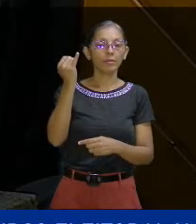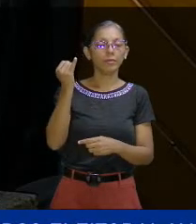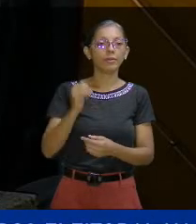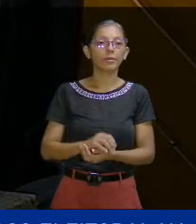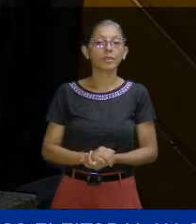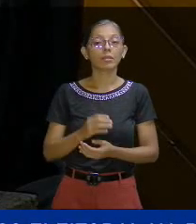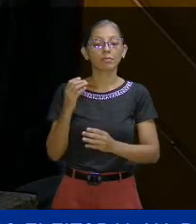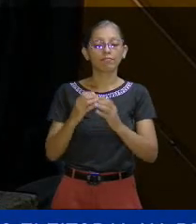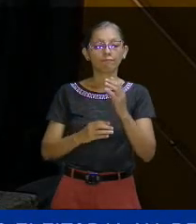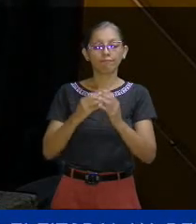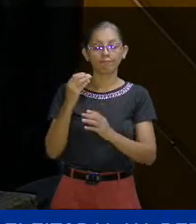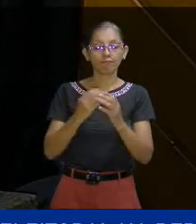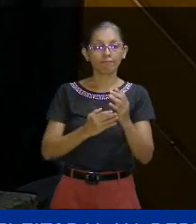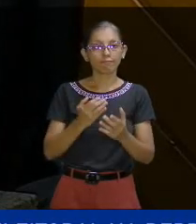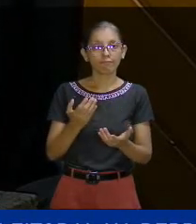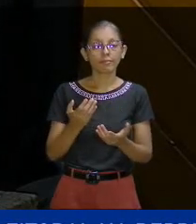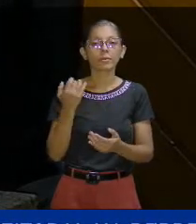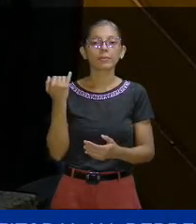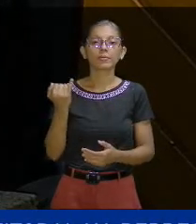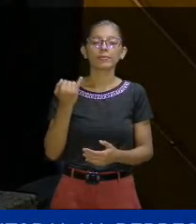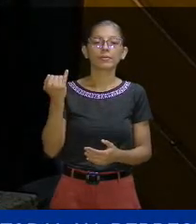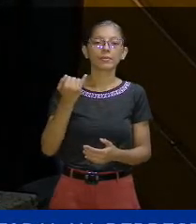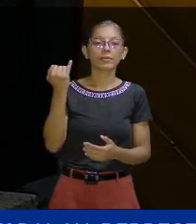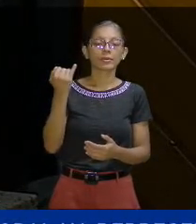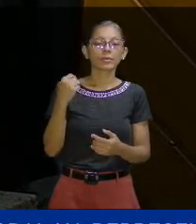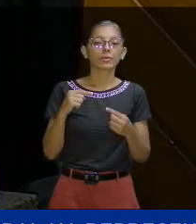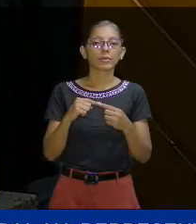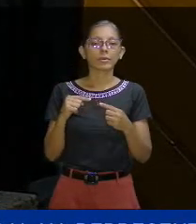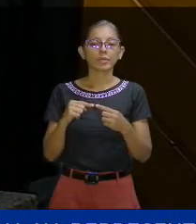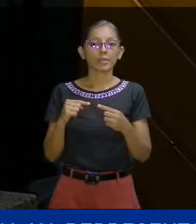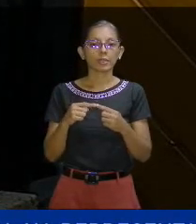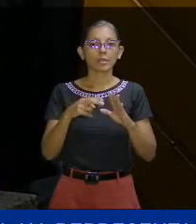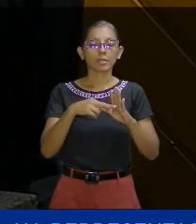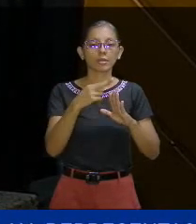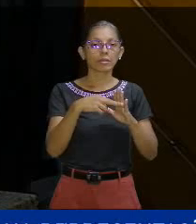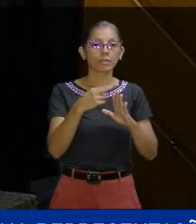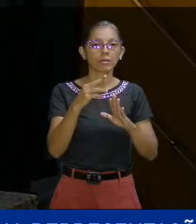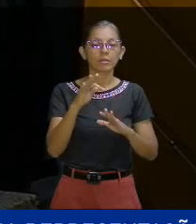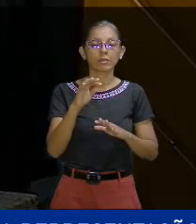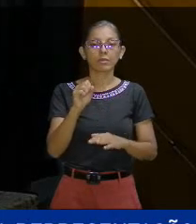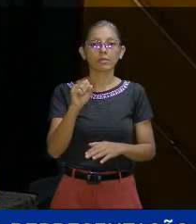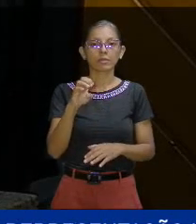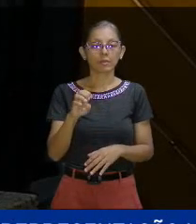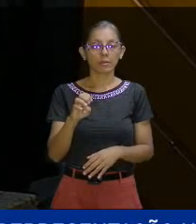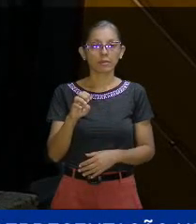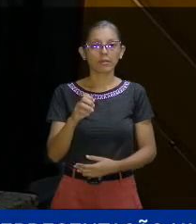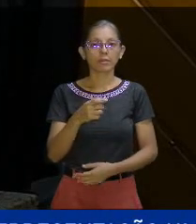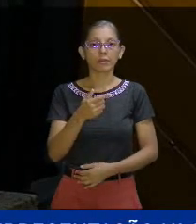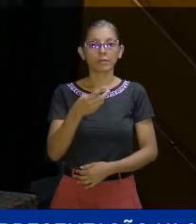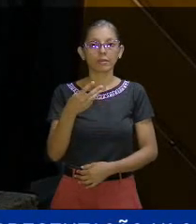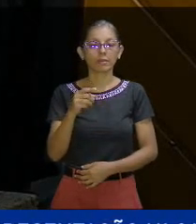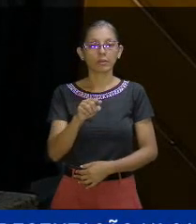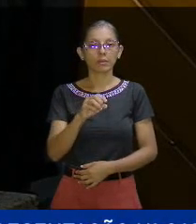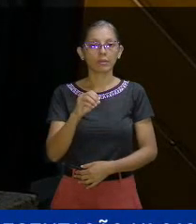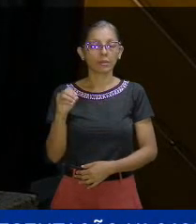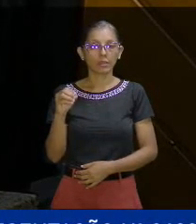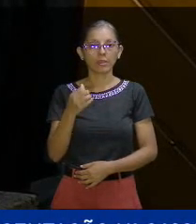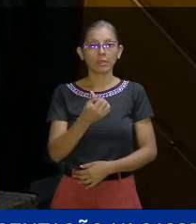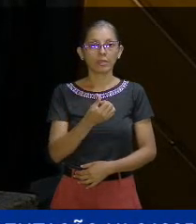requisito essencial, conforme resolução do TSE 23.610, artigo 28, parágrafo